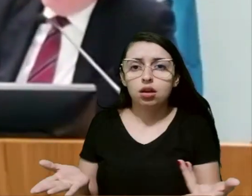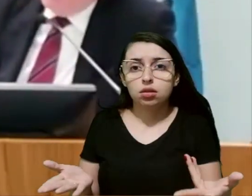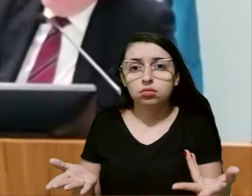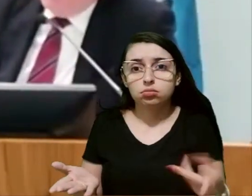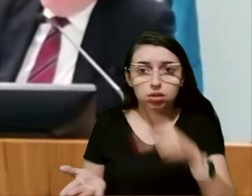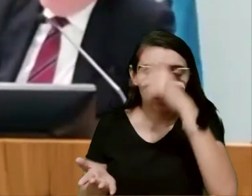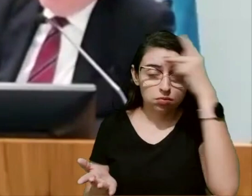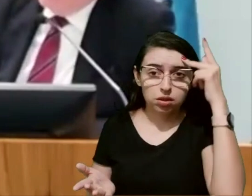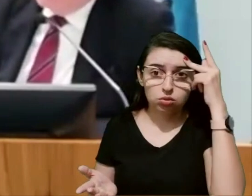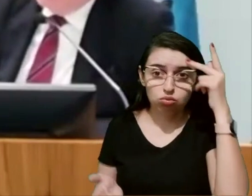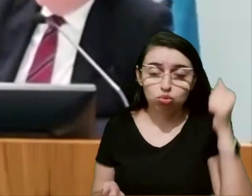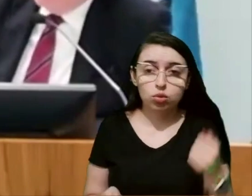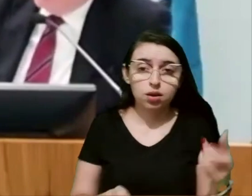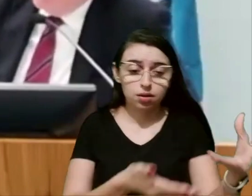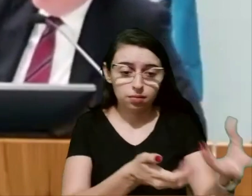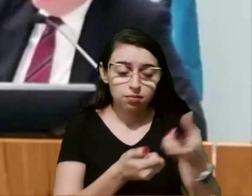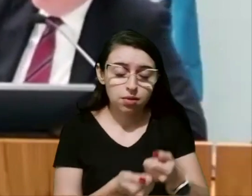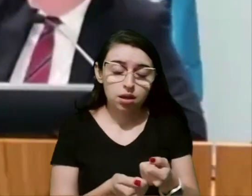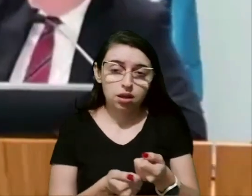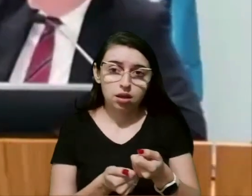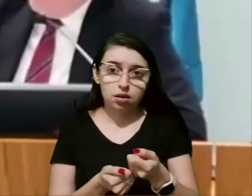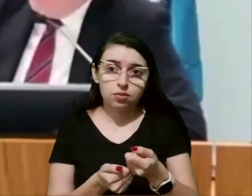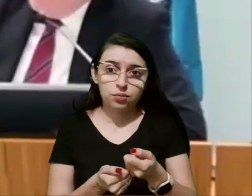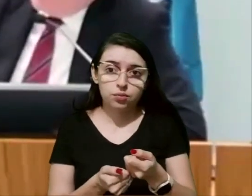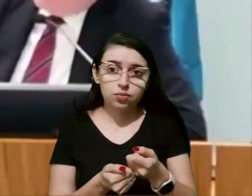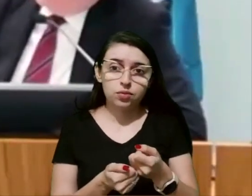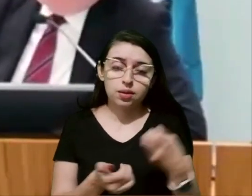Porque você tem o sujeito que é pego com,